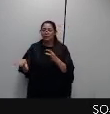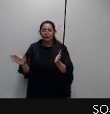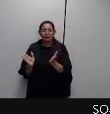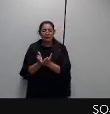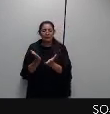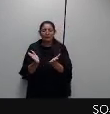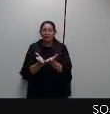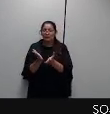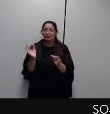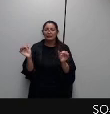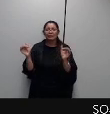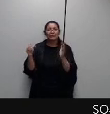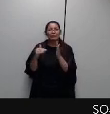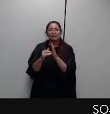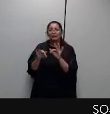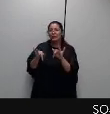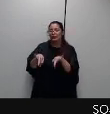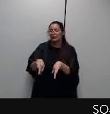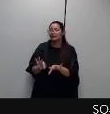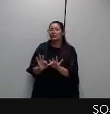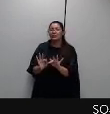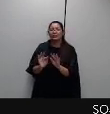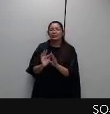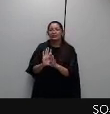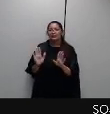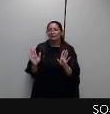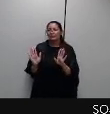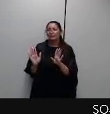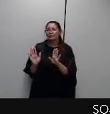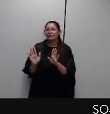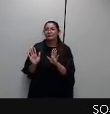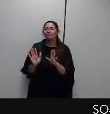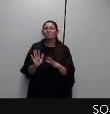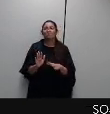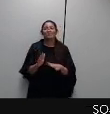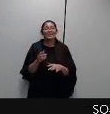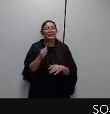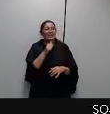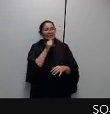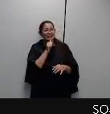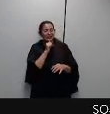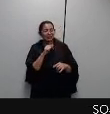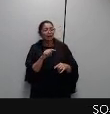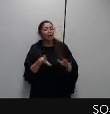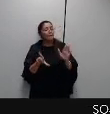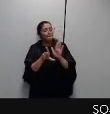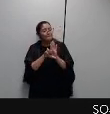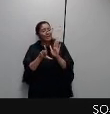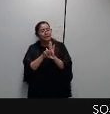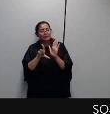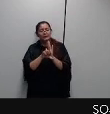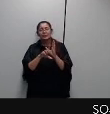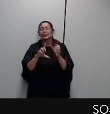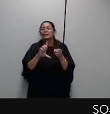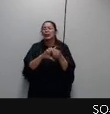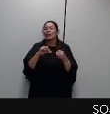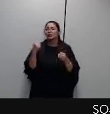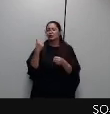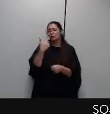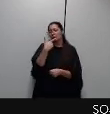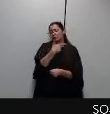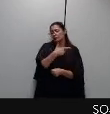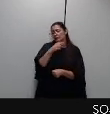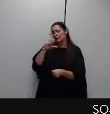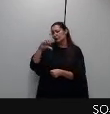manifestação da insolvência no inventário e ainda mesma lei artigo 29 a cobrança judicial da